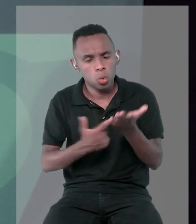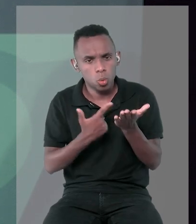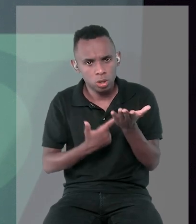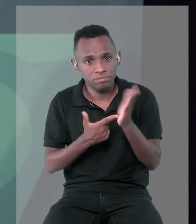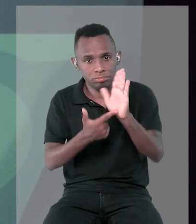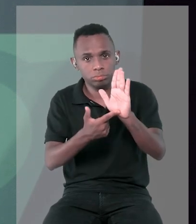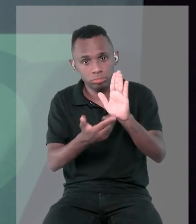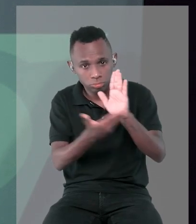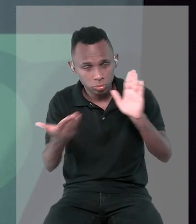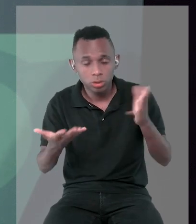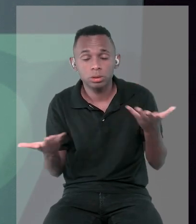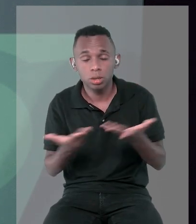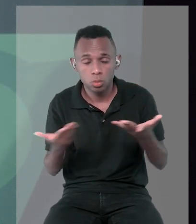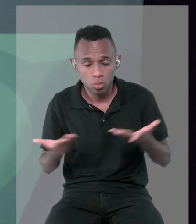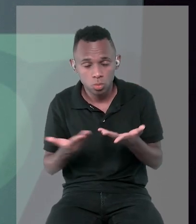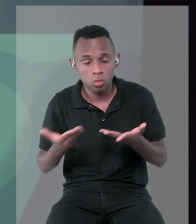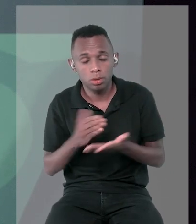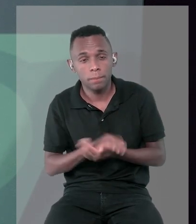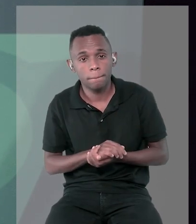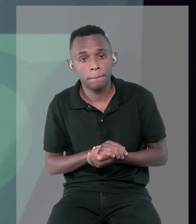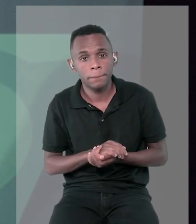estão conhecendo agora,